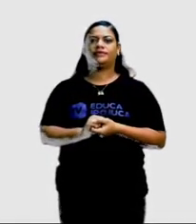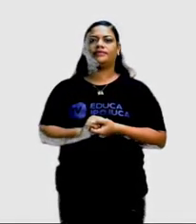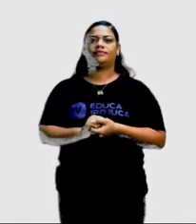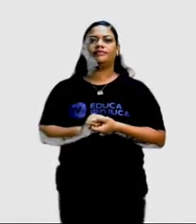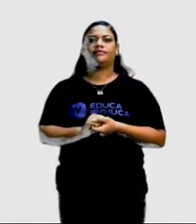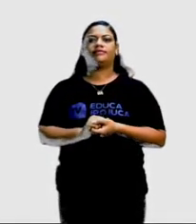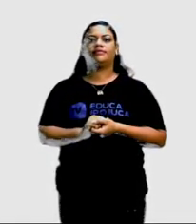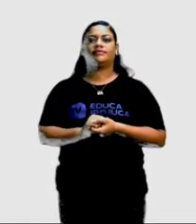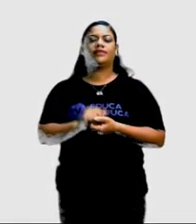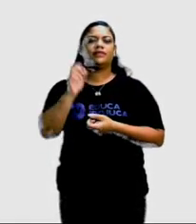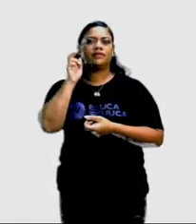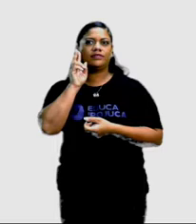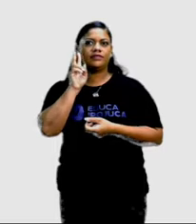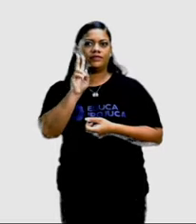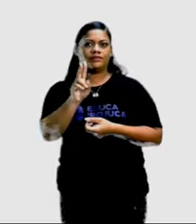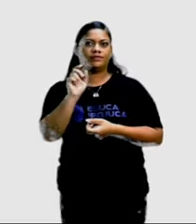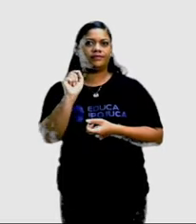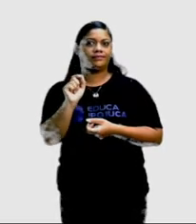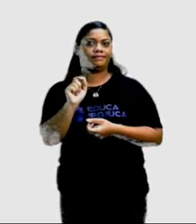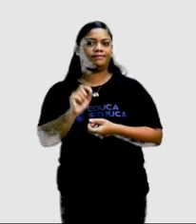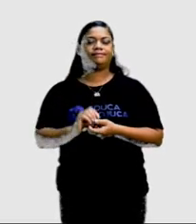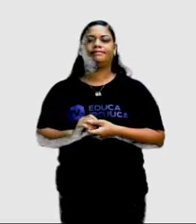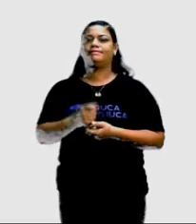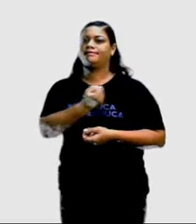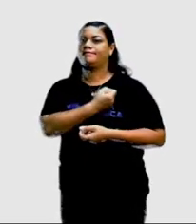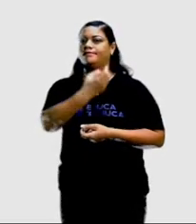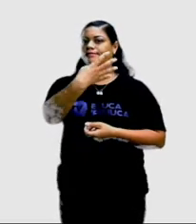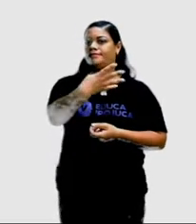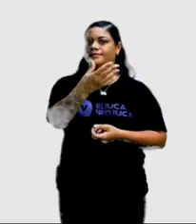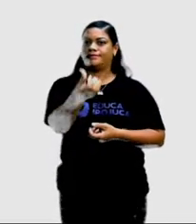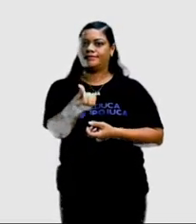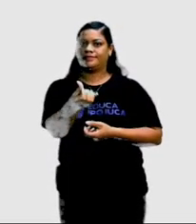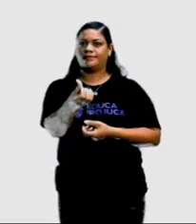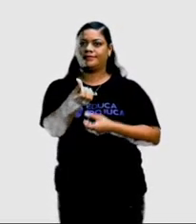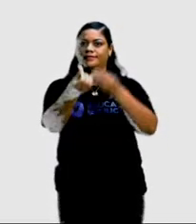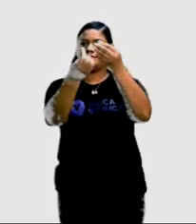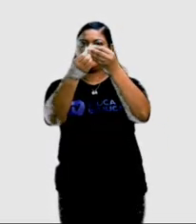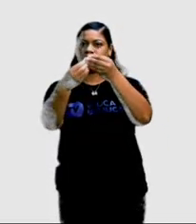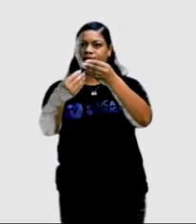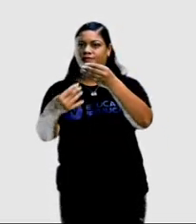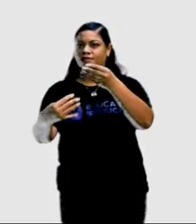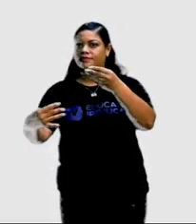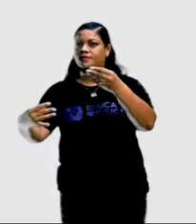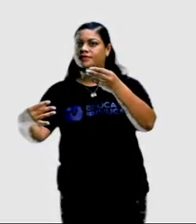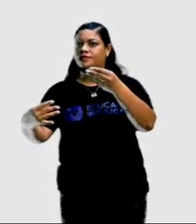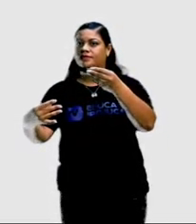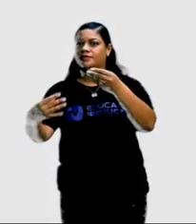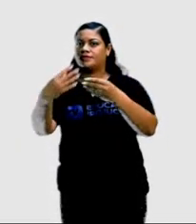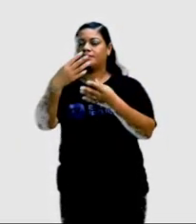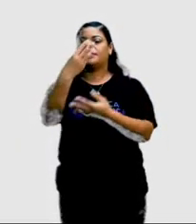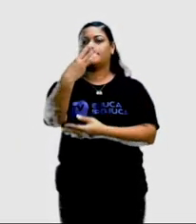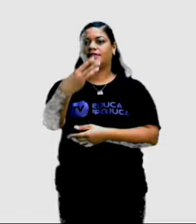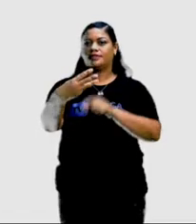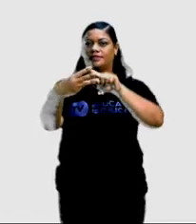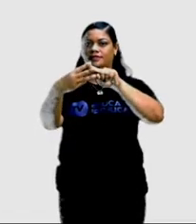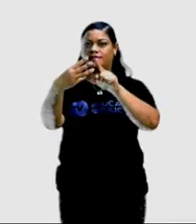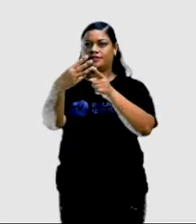novamente. Percebam que o valor 46 foi decomposto em 3